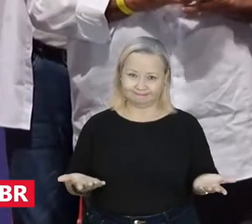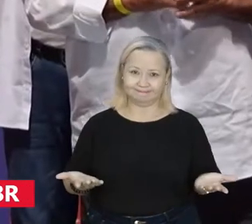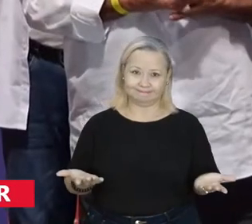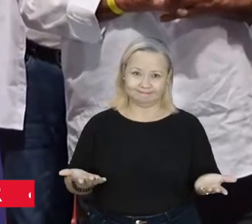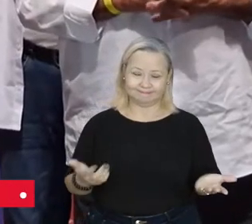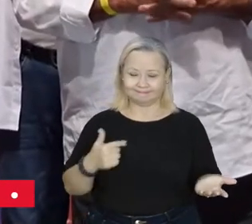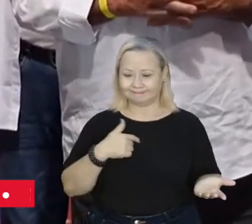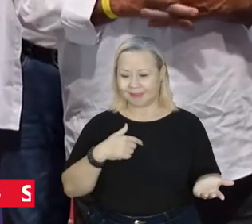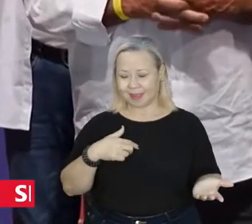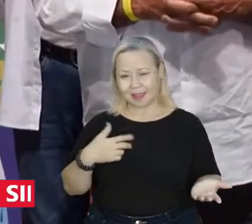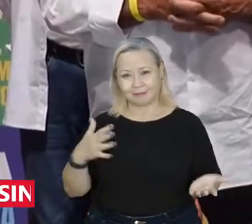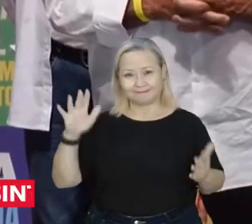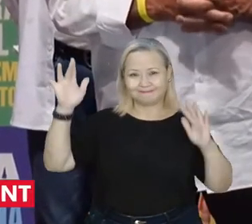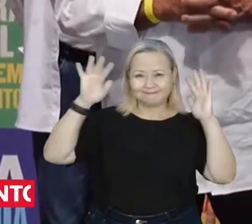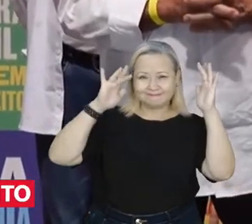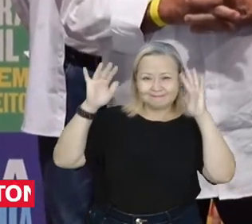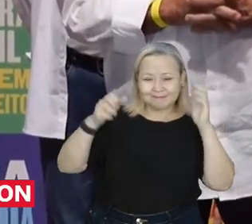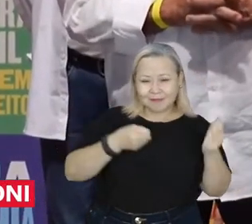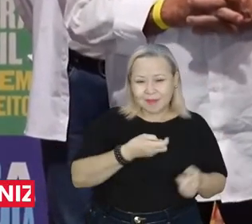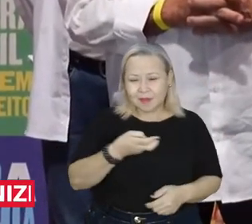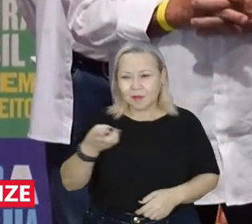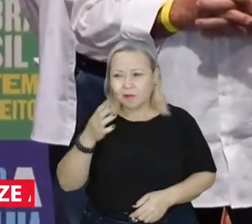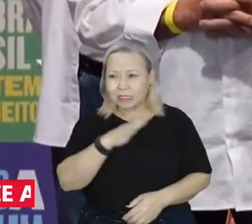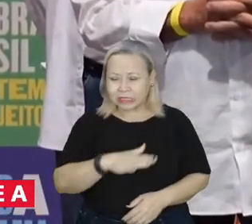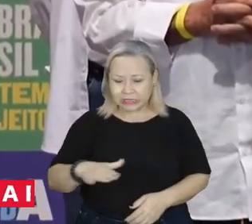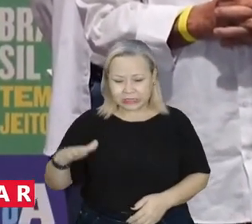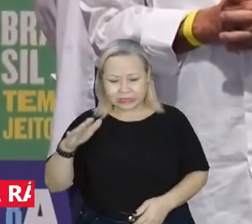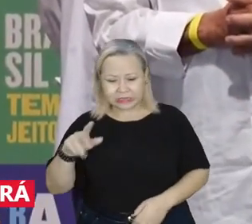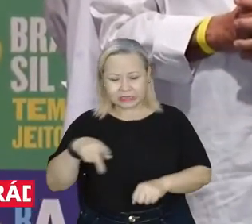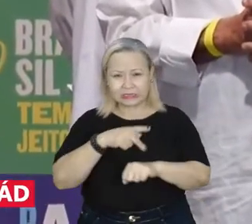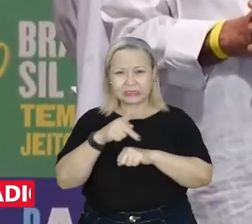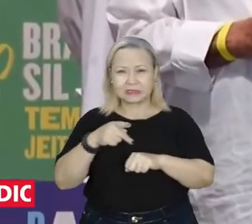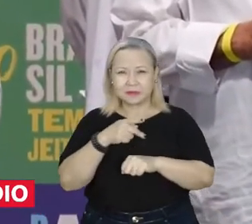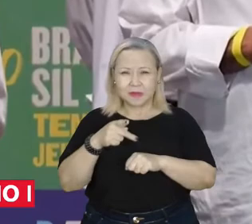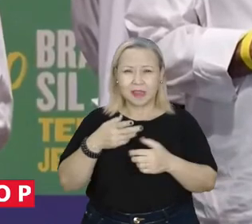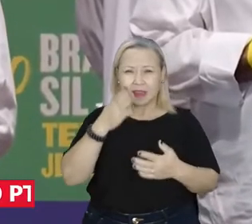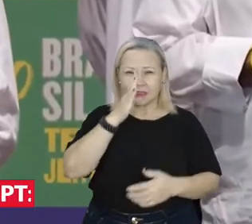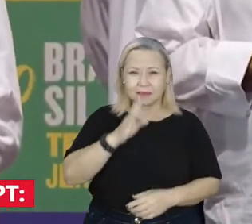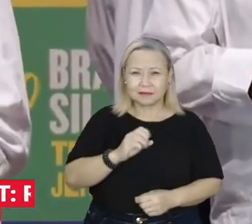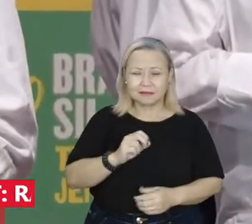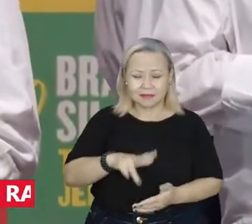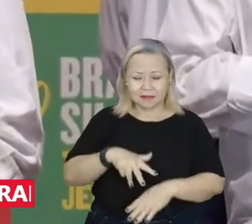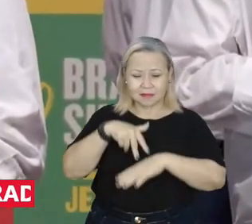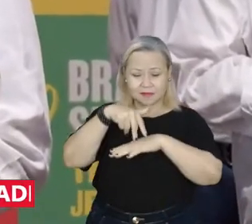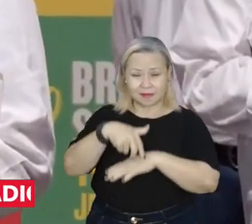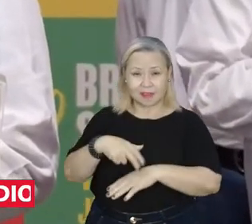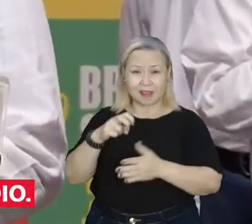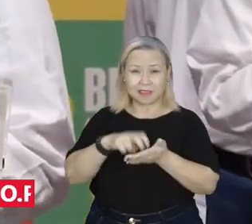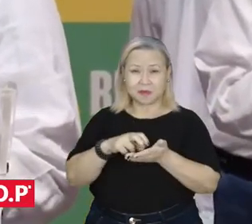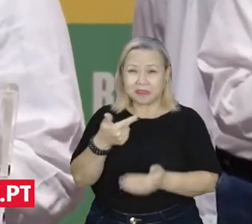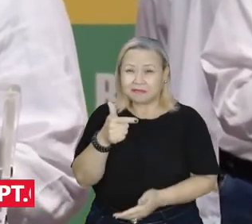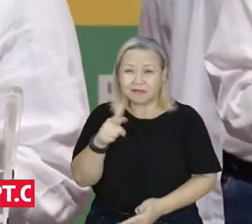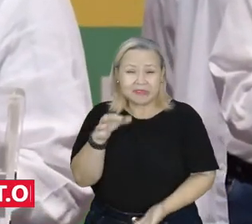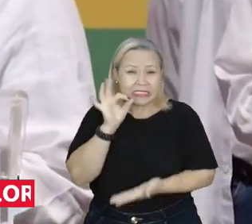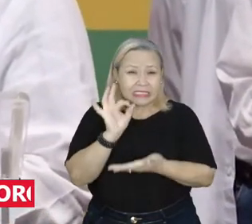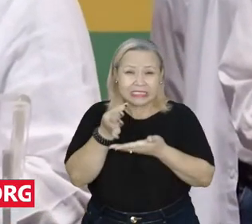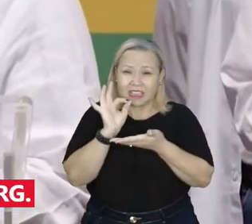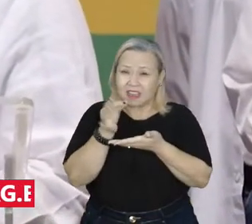E eu fico imaginando quantas crianças nesse país levantaram de manhã sem ter um café para